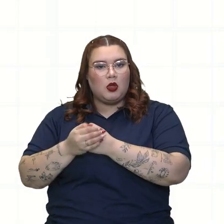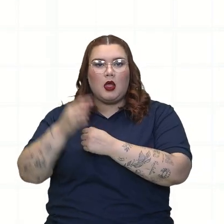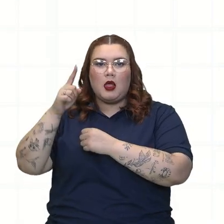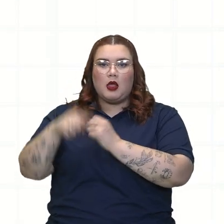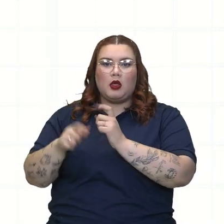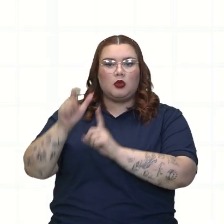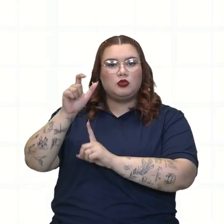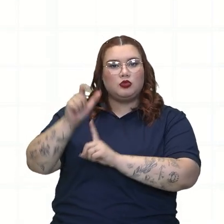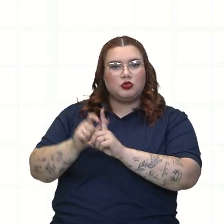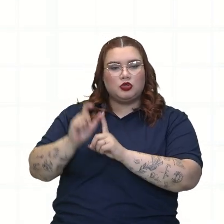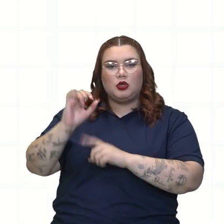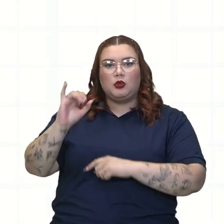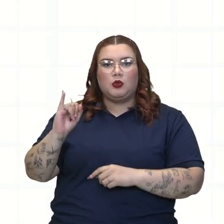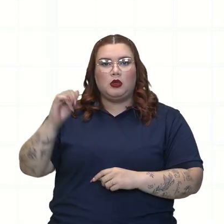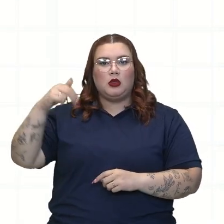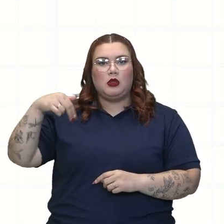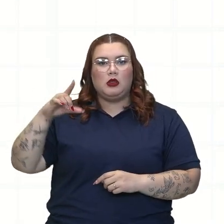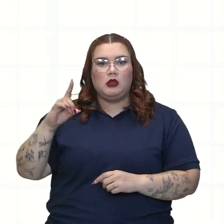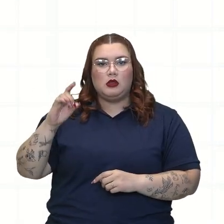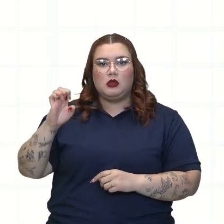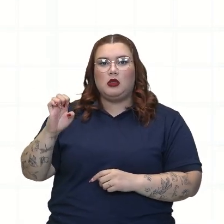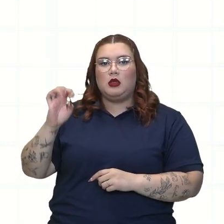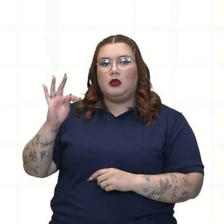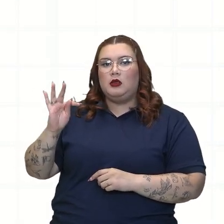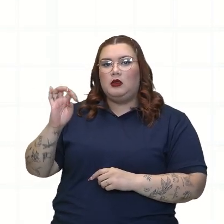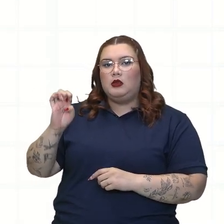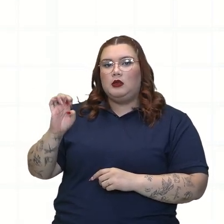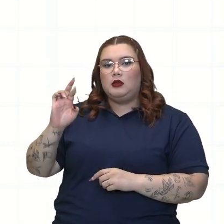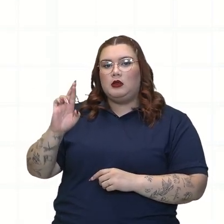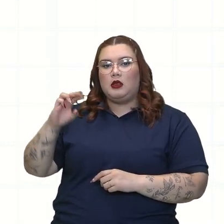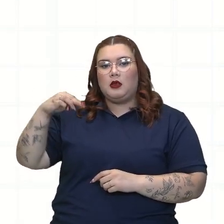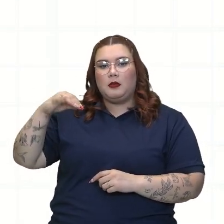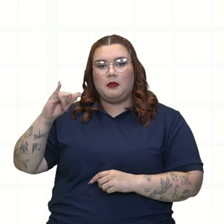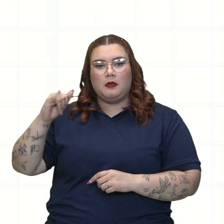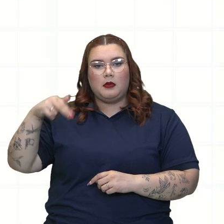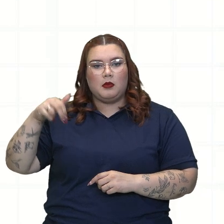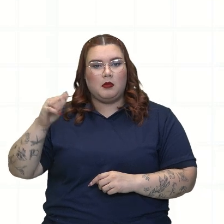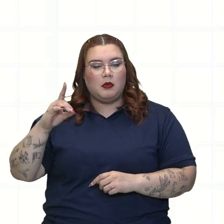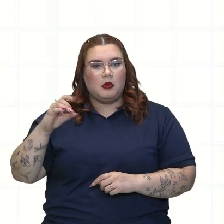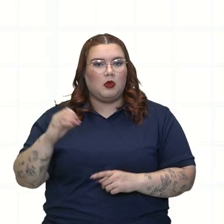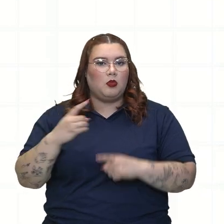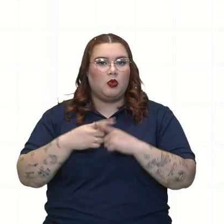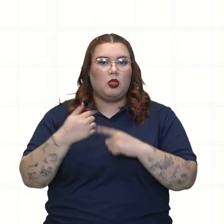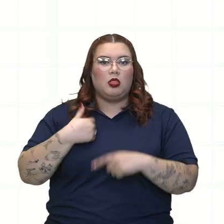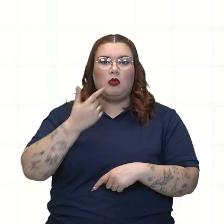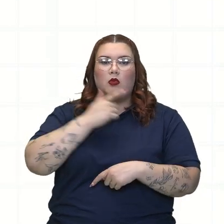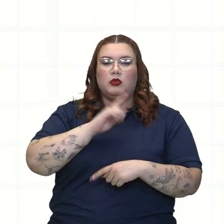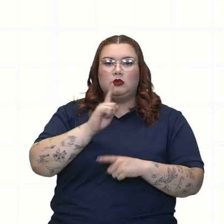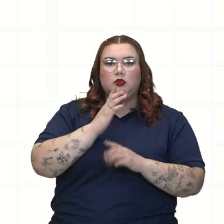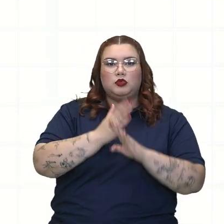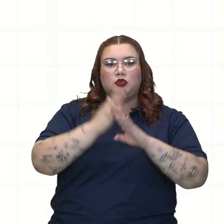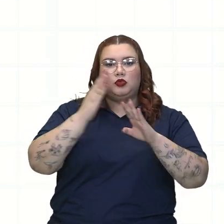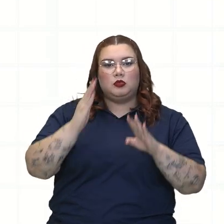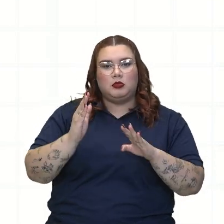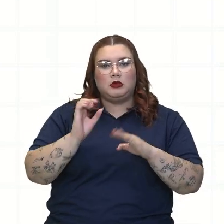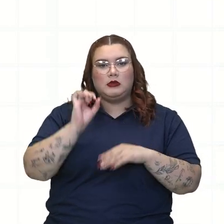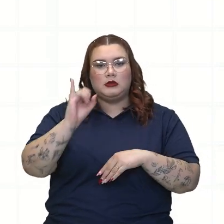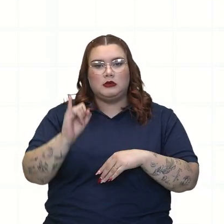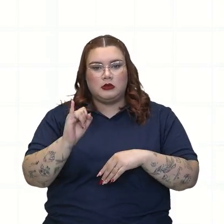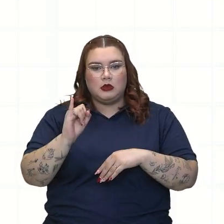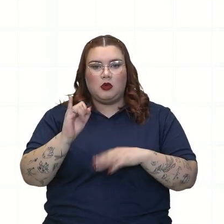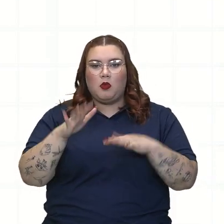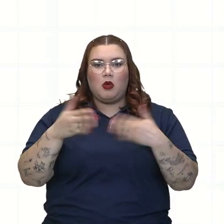sujeito indeterminado, tá? Então, esse sujeito é um sujeito que eu não consigo determinar, e aí o